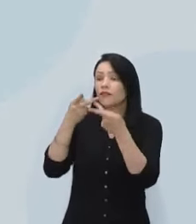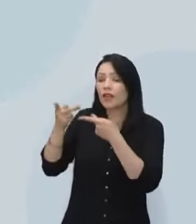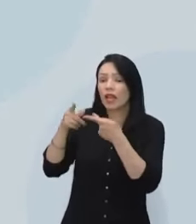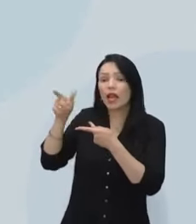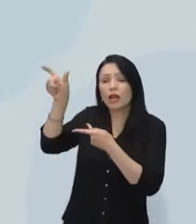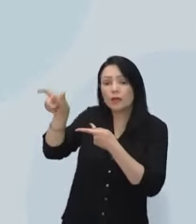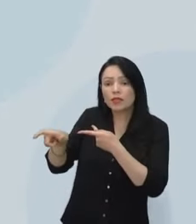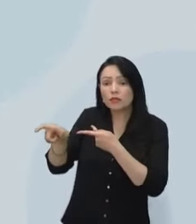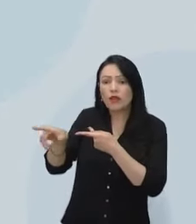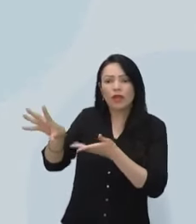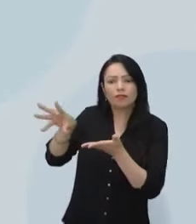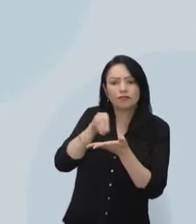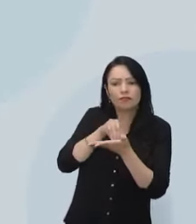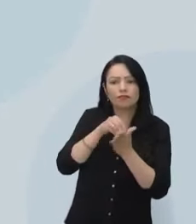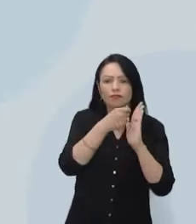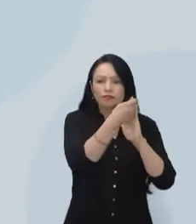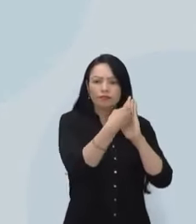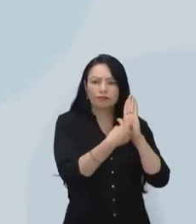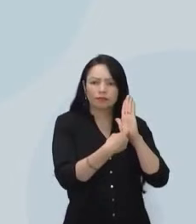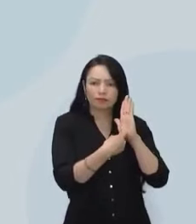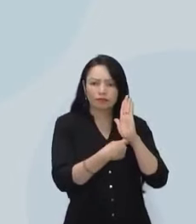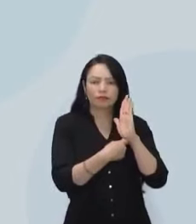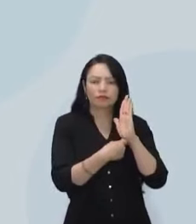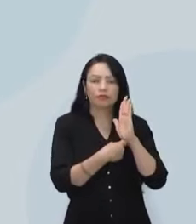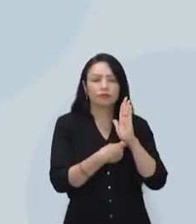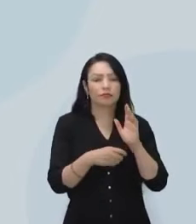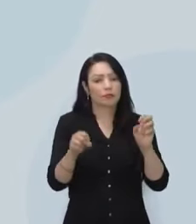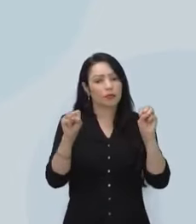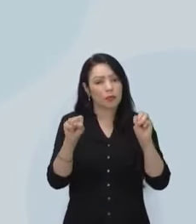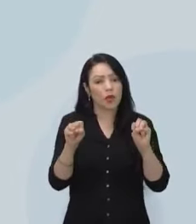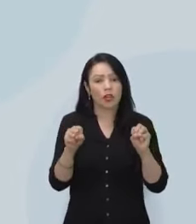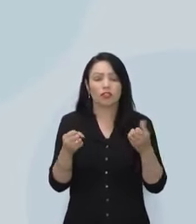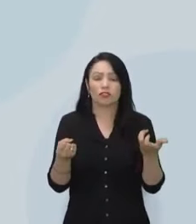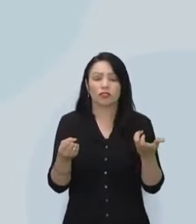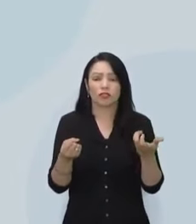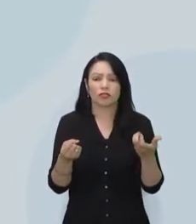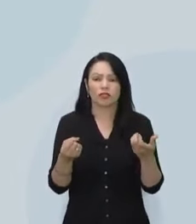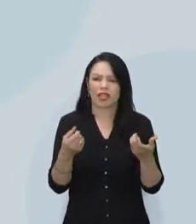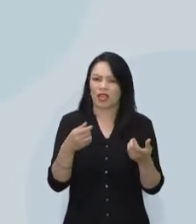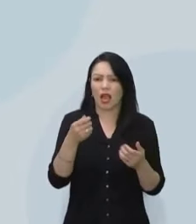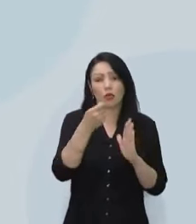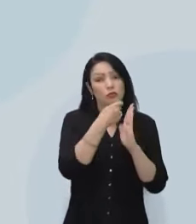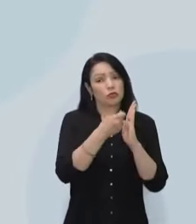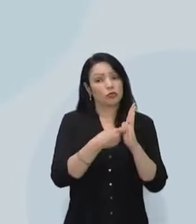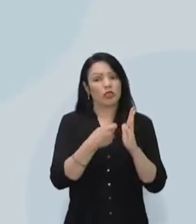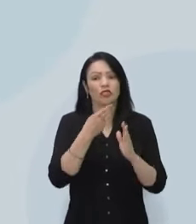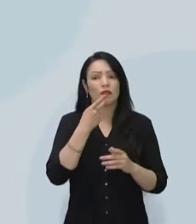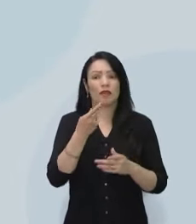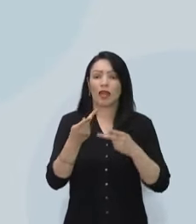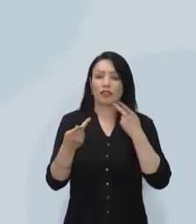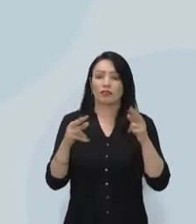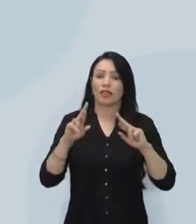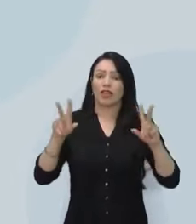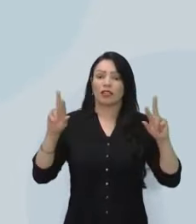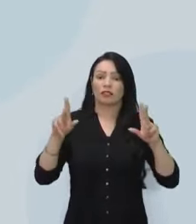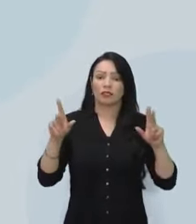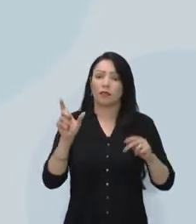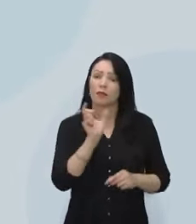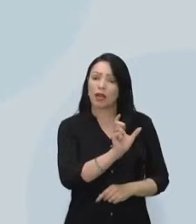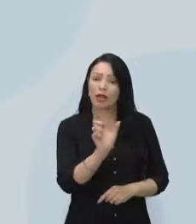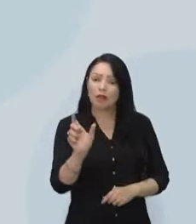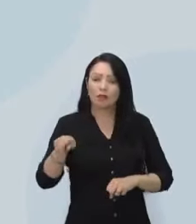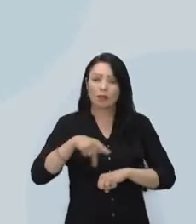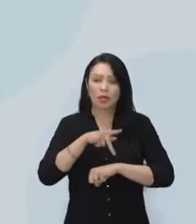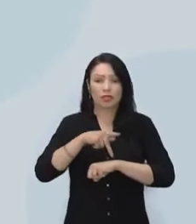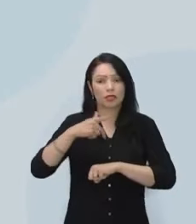Ela pode ser usada para apontar o nome de uma obra quando você está escrevendo, indicar a ironia de autor, também. Inserir um termo estrangeiro,